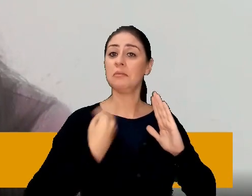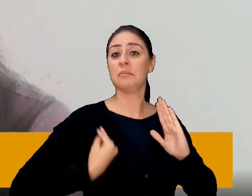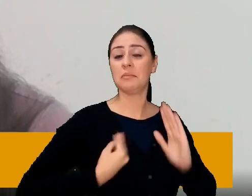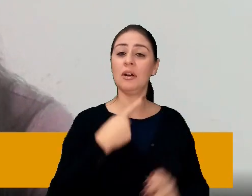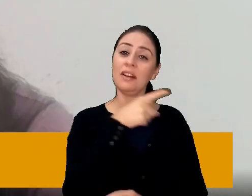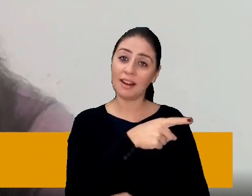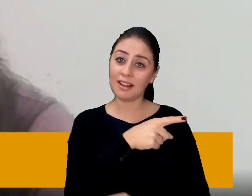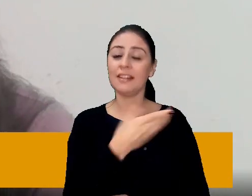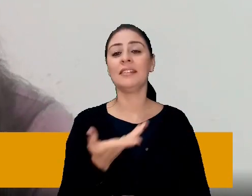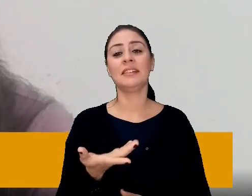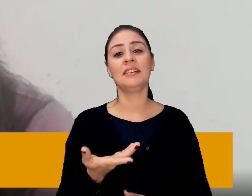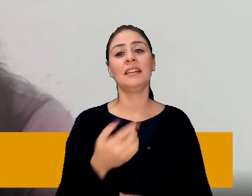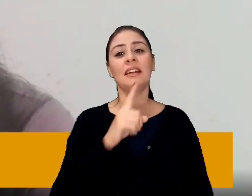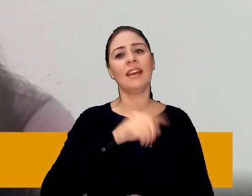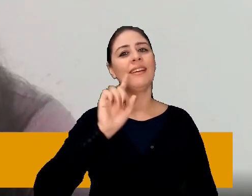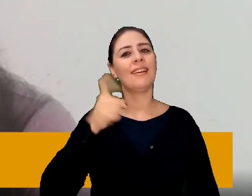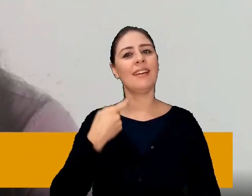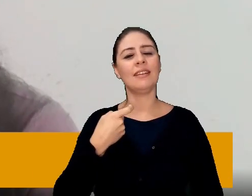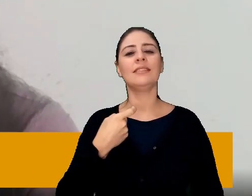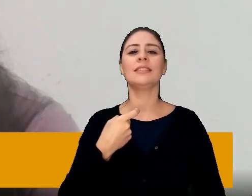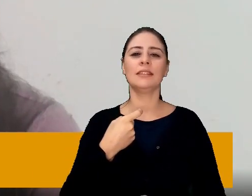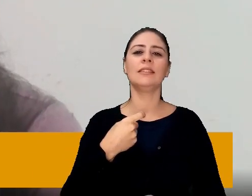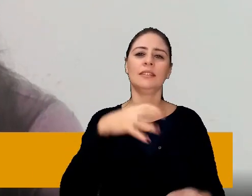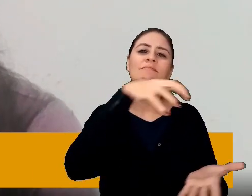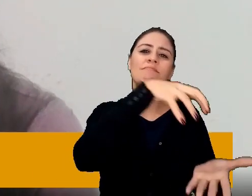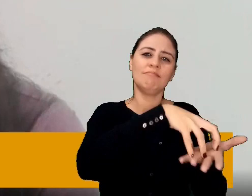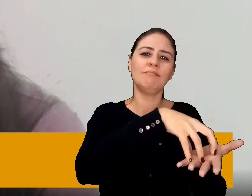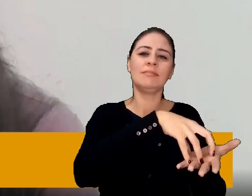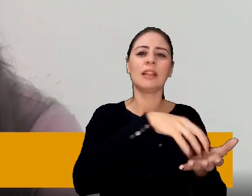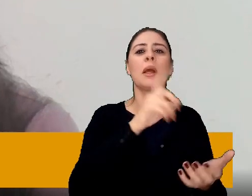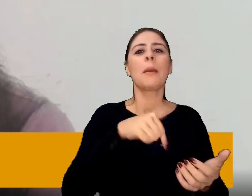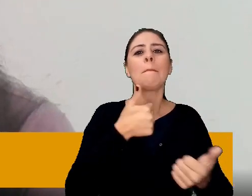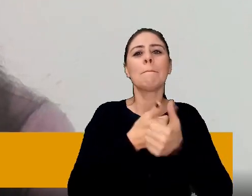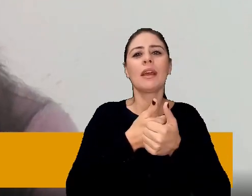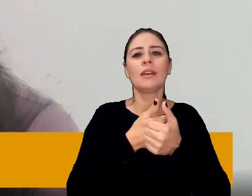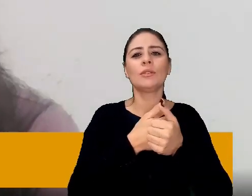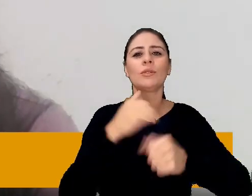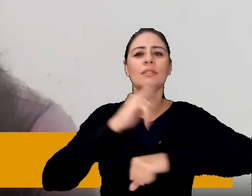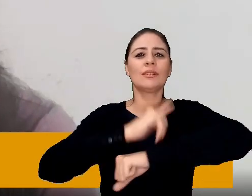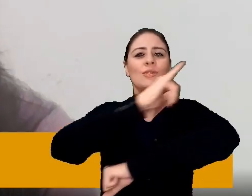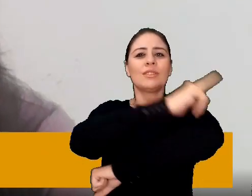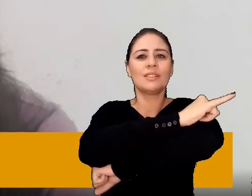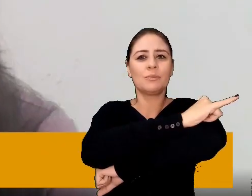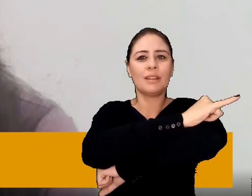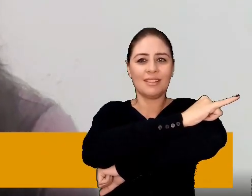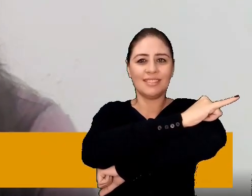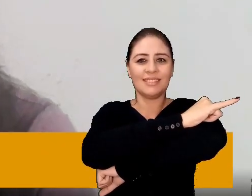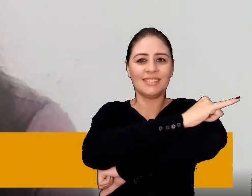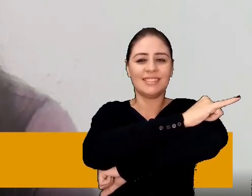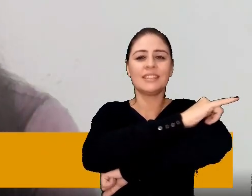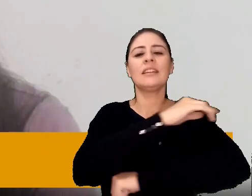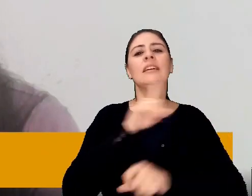que é na antiga aldeia Cambuí, que é entre o Portal de São José dos Pinhais e o bairro Uberaba,